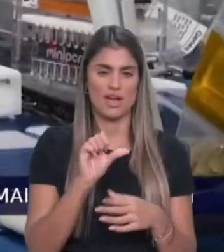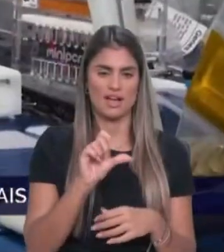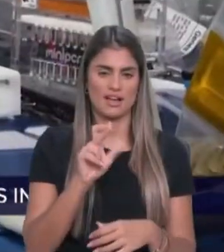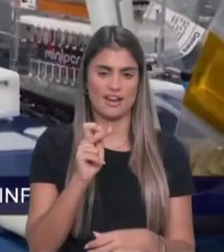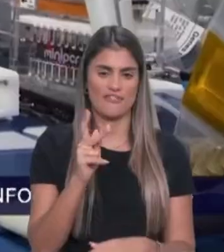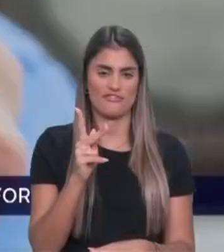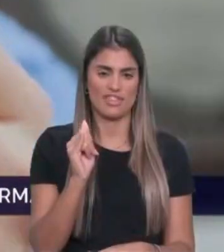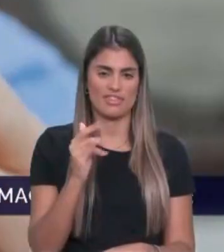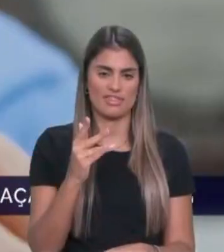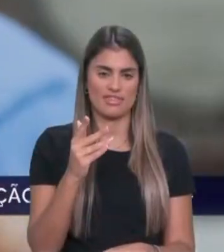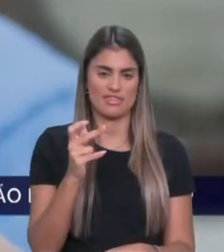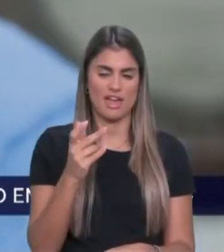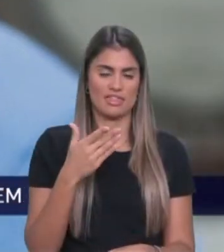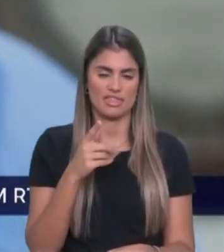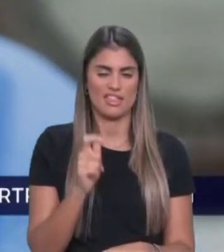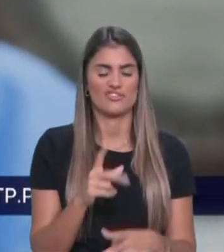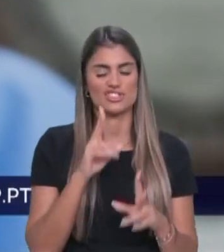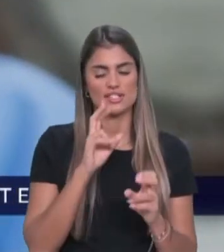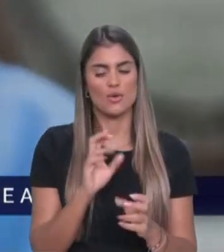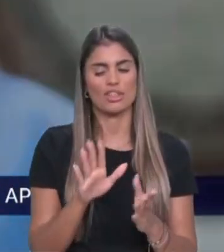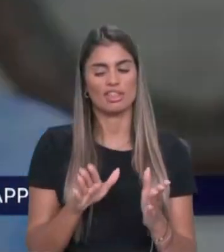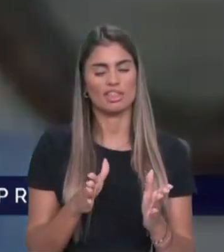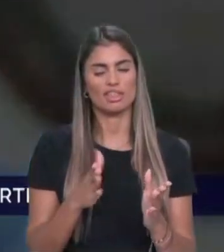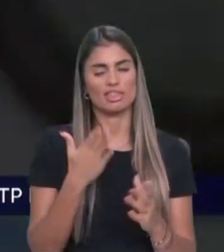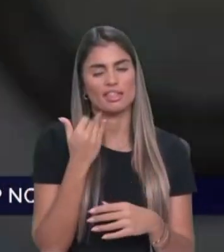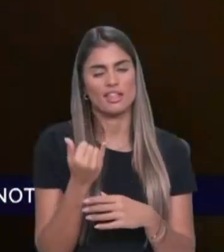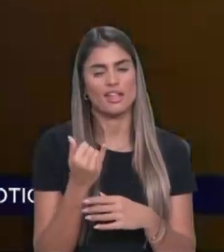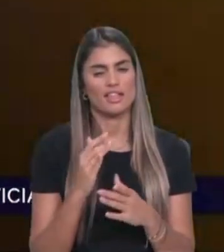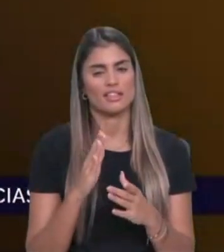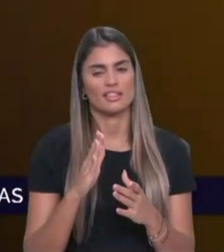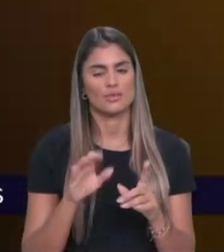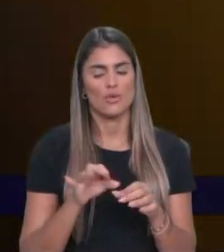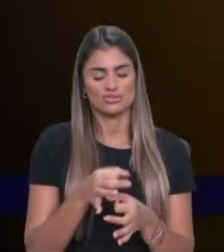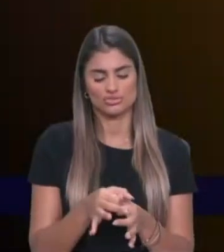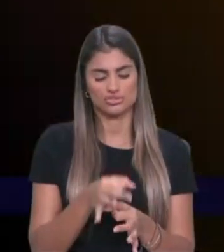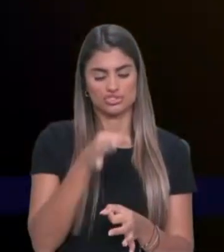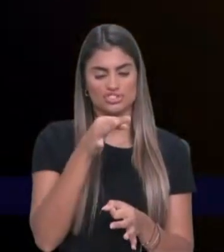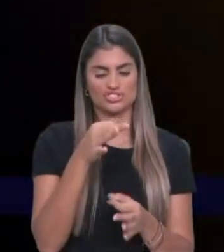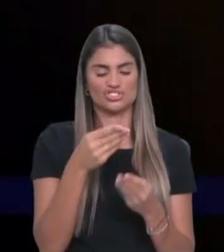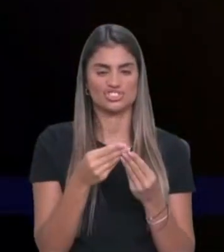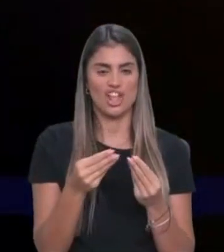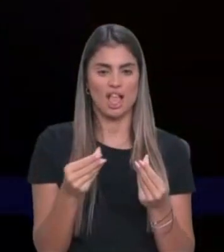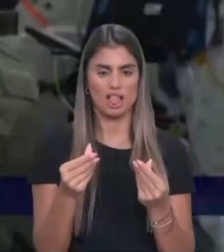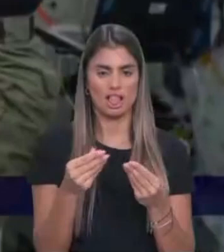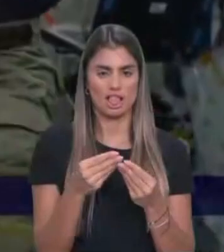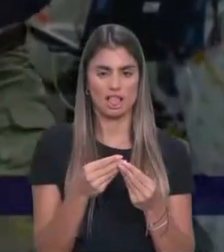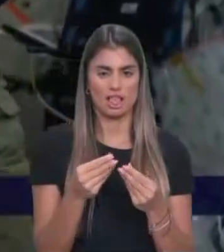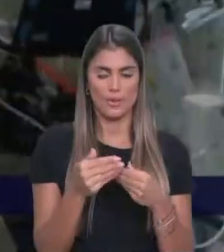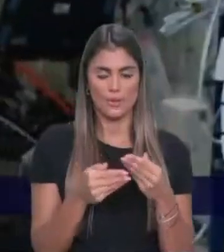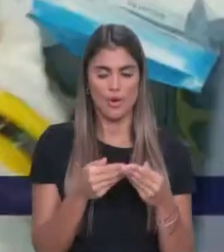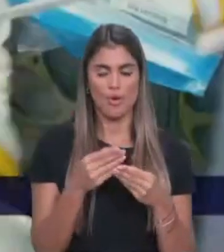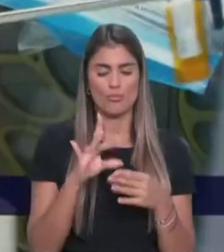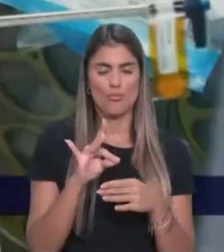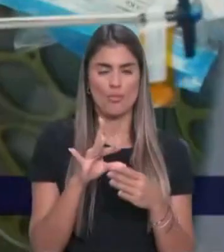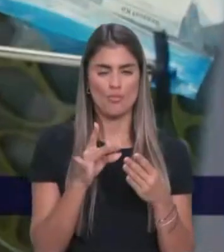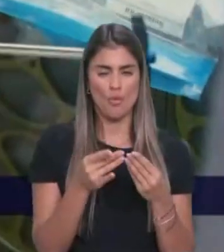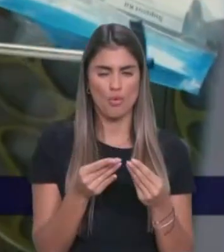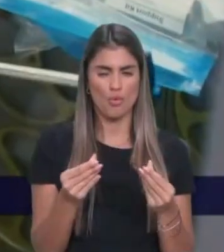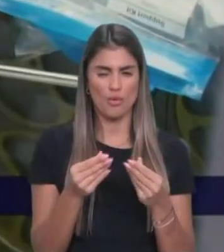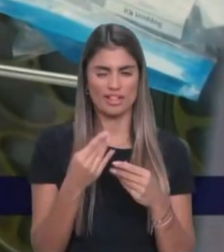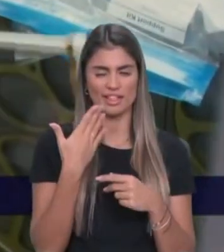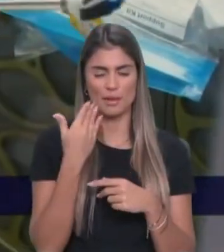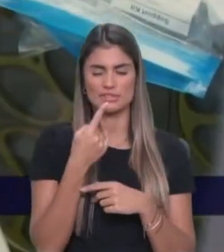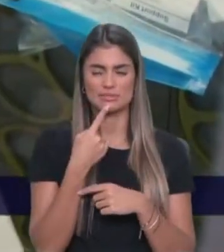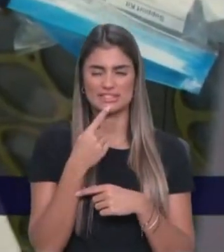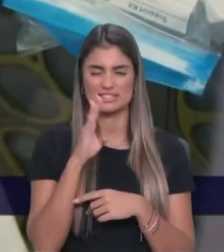Esta investigação tenta então levar, no fundo, tubos de gel revestidos com o muco para tentar perceber se, de